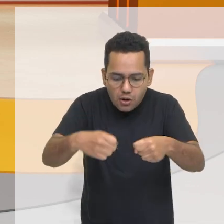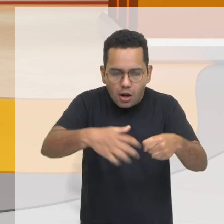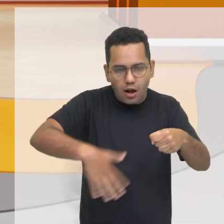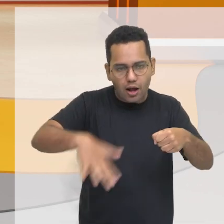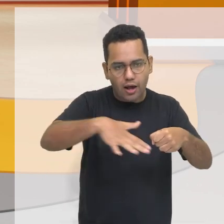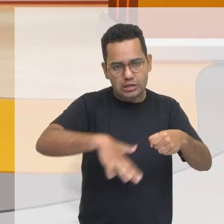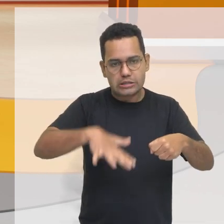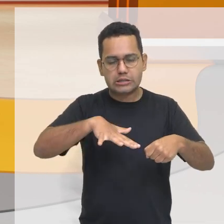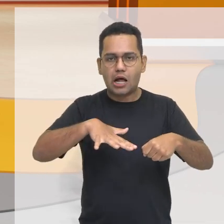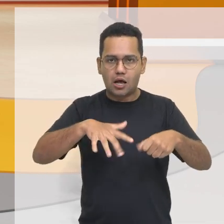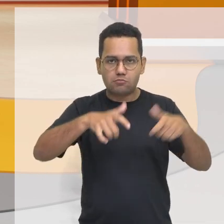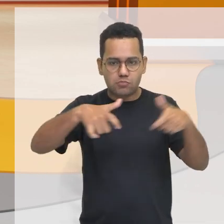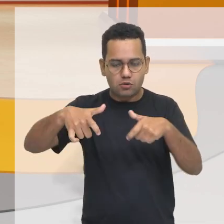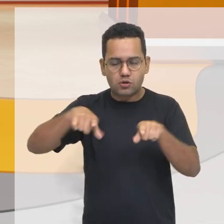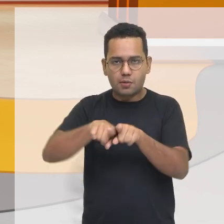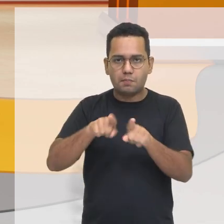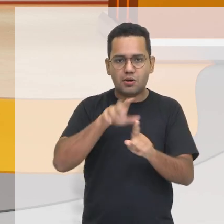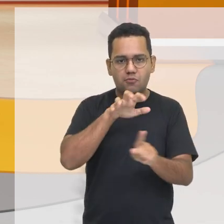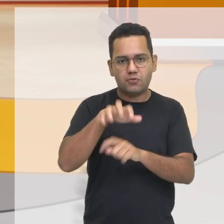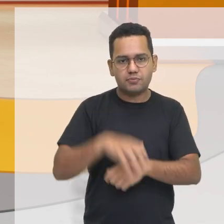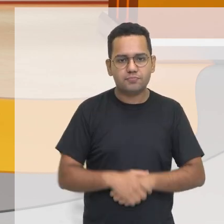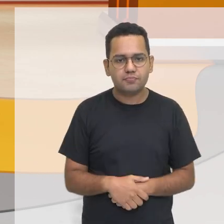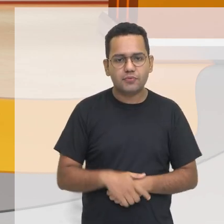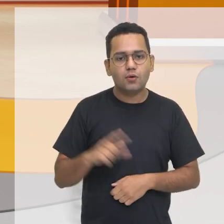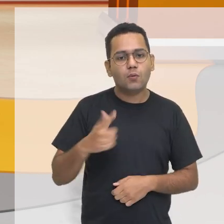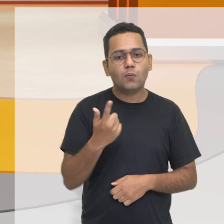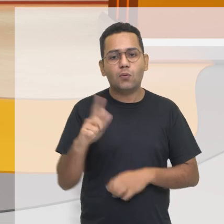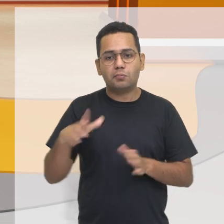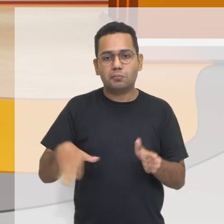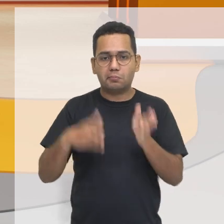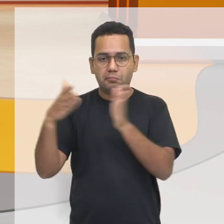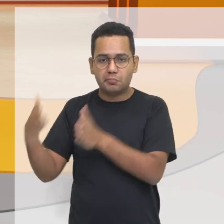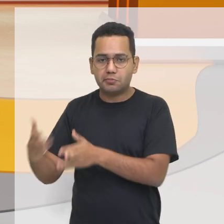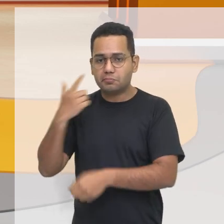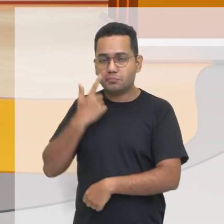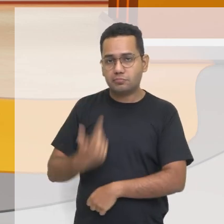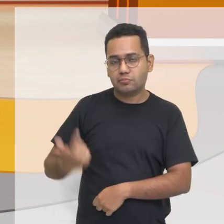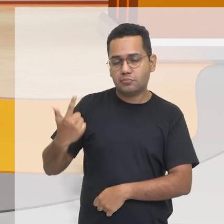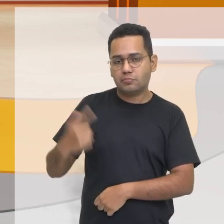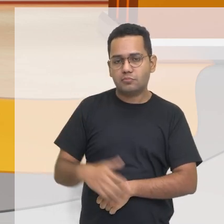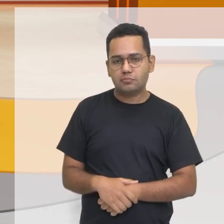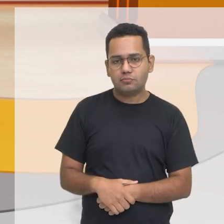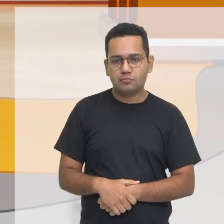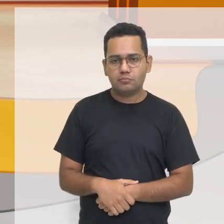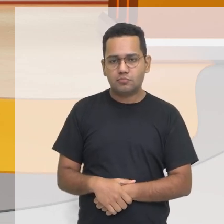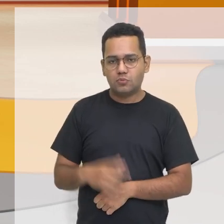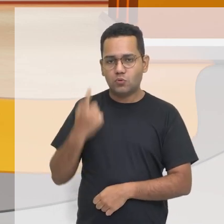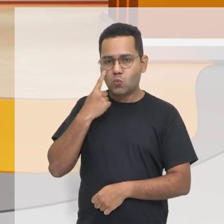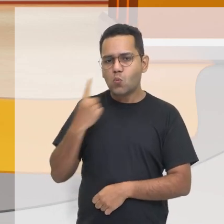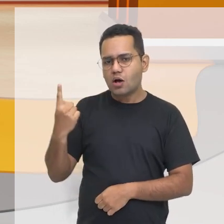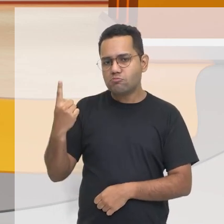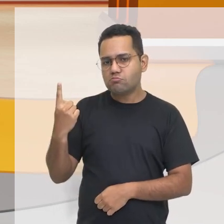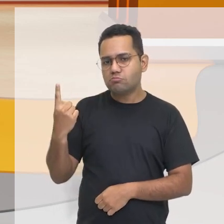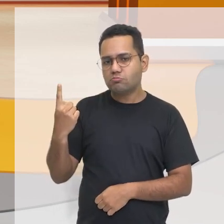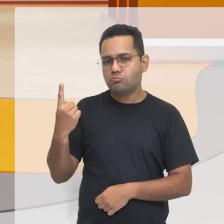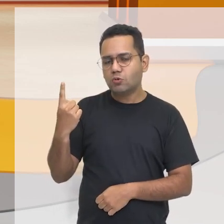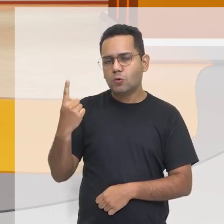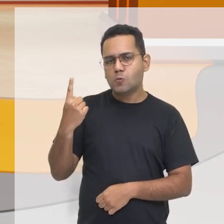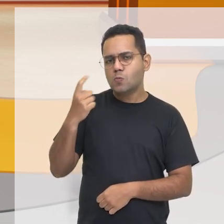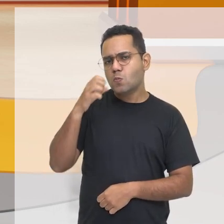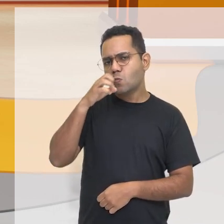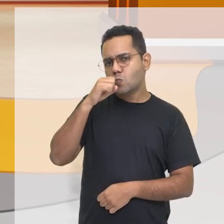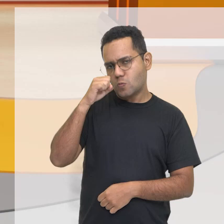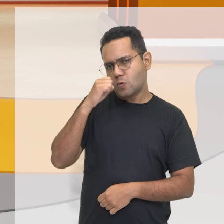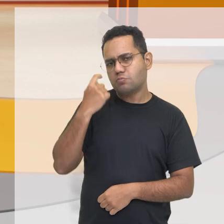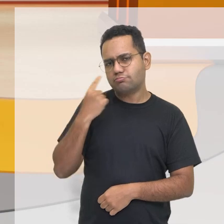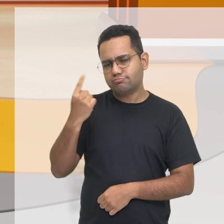influência. E o nosso próximo período temporal, vamos a ele, de 2014 até